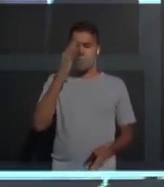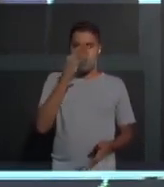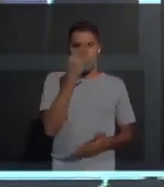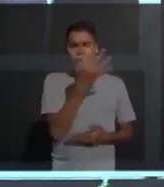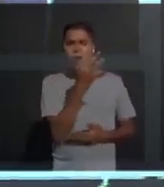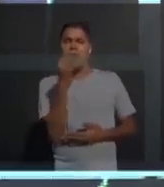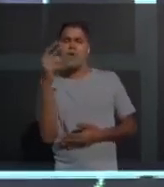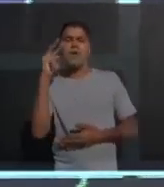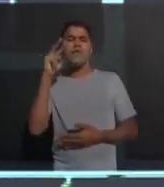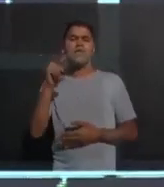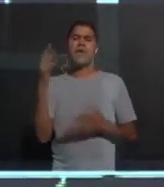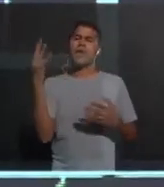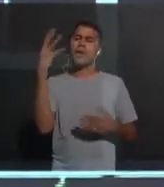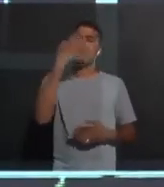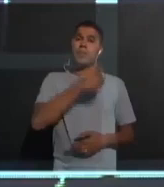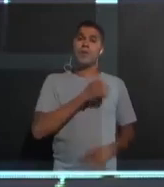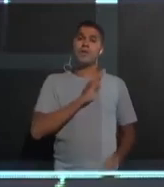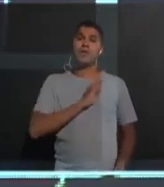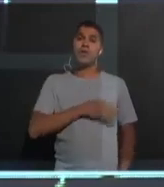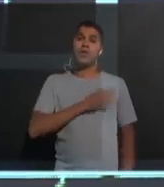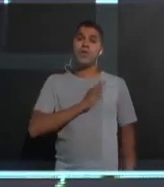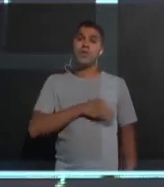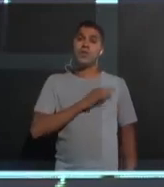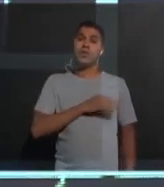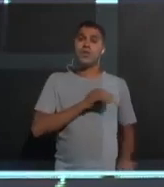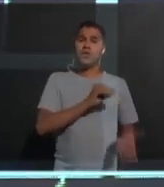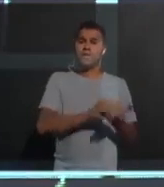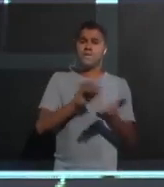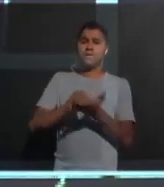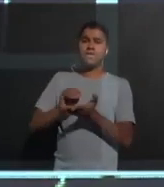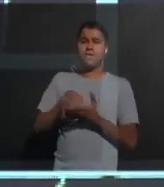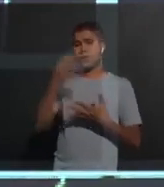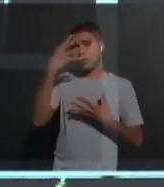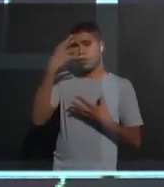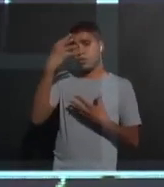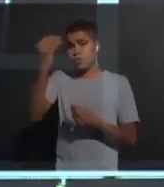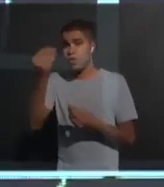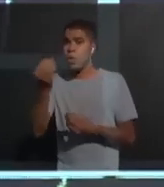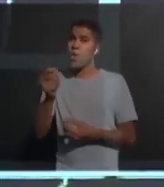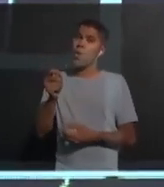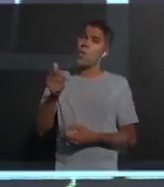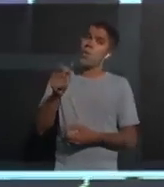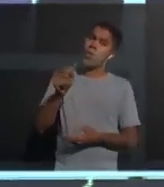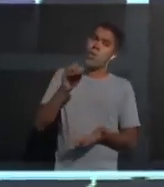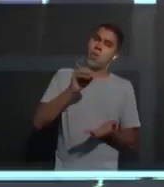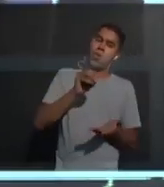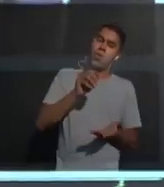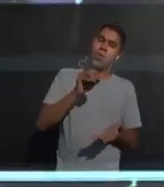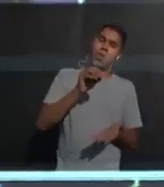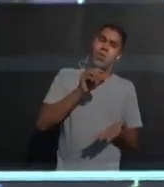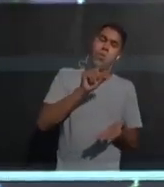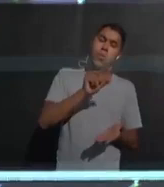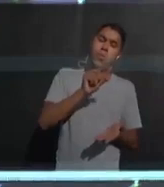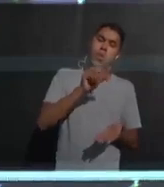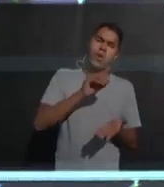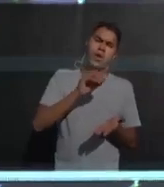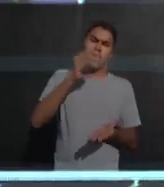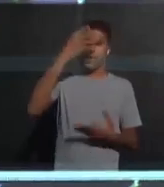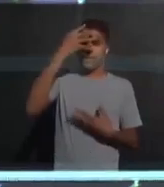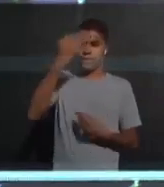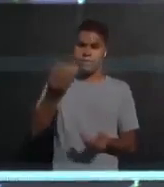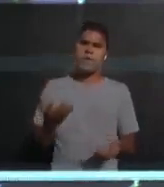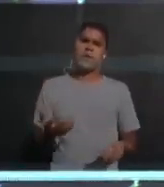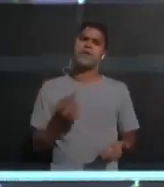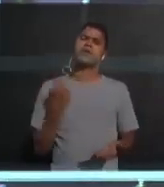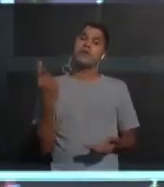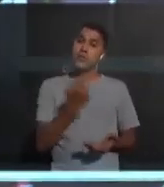da vida porque o nosso coração fica com falta de fé ou com pouca fé e nós precisamos de fé pra